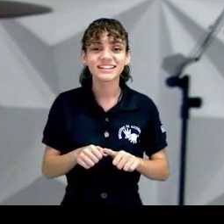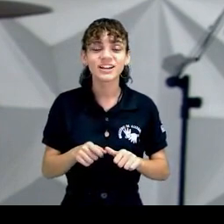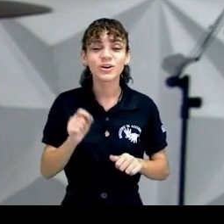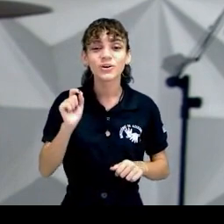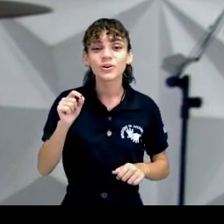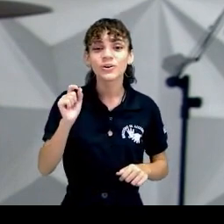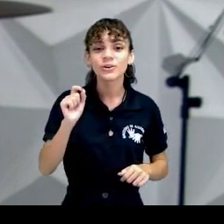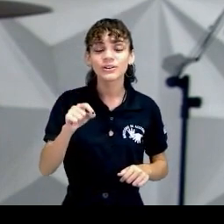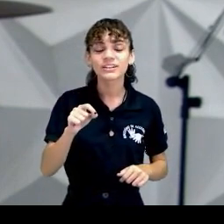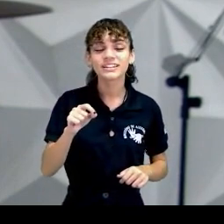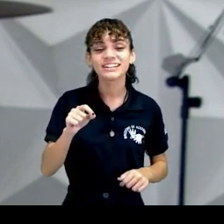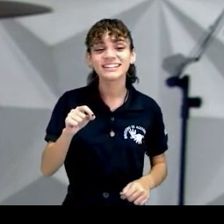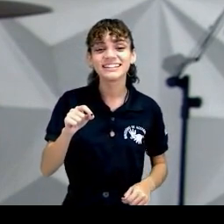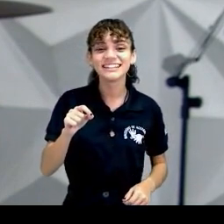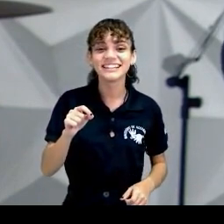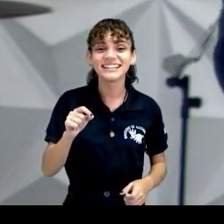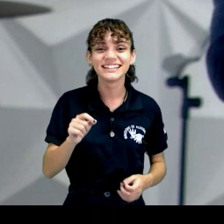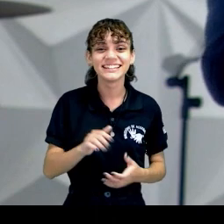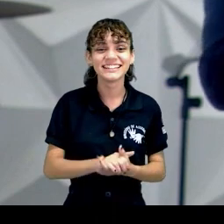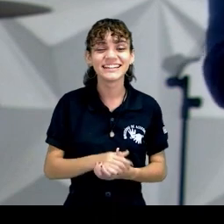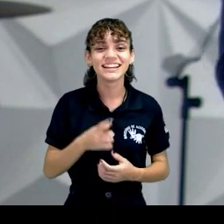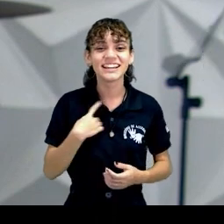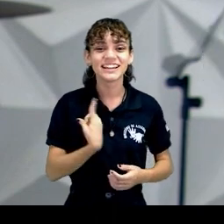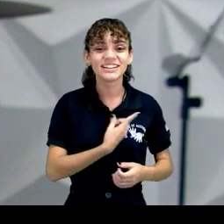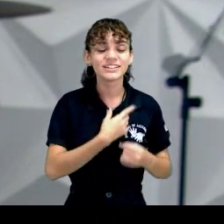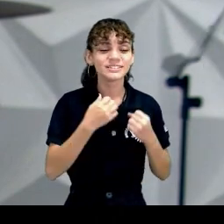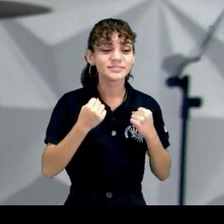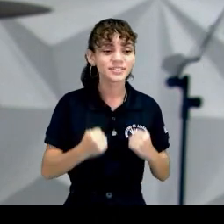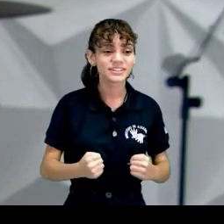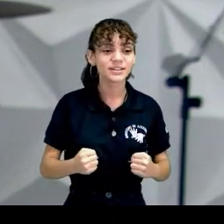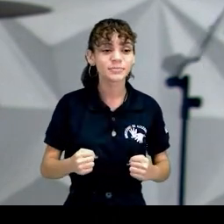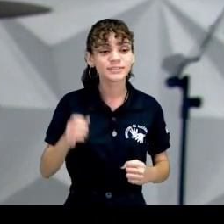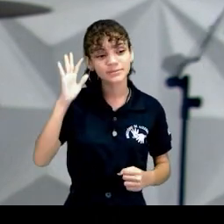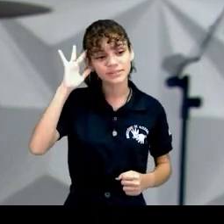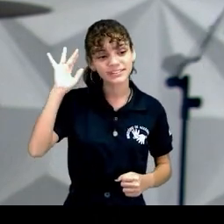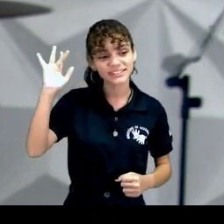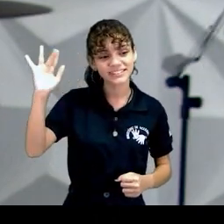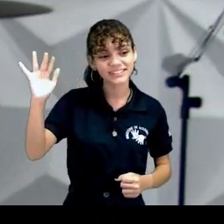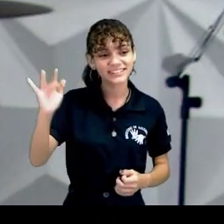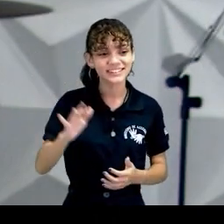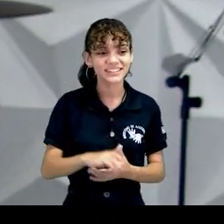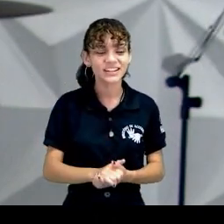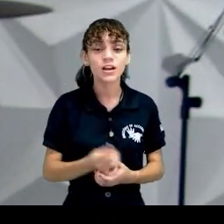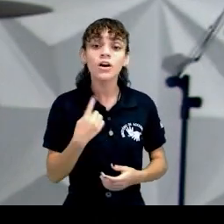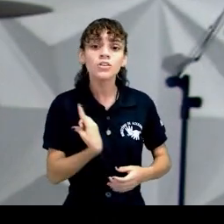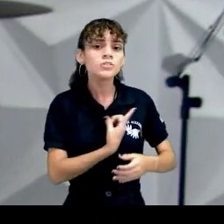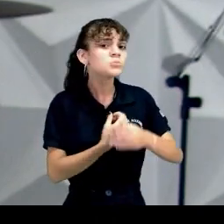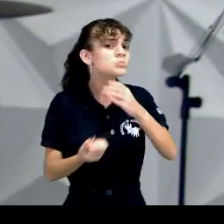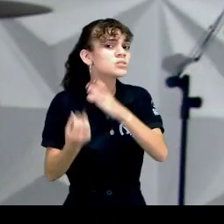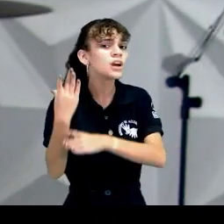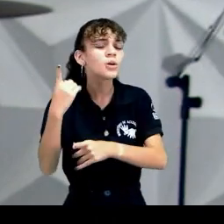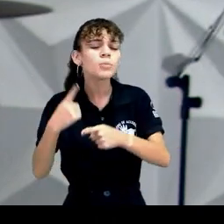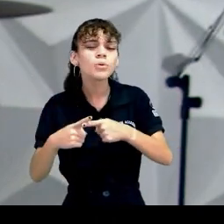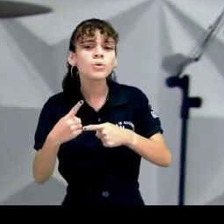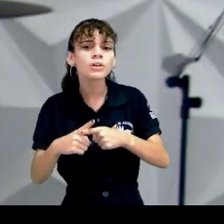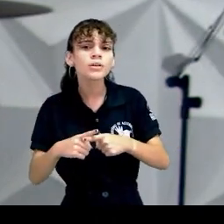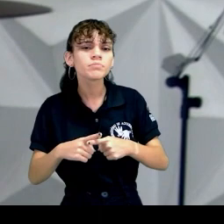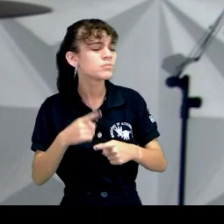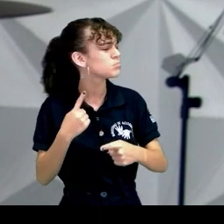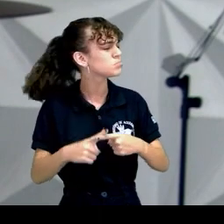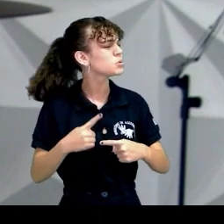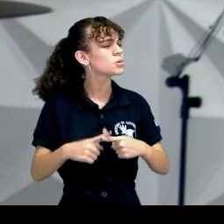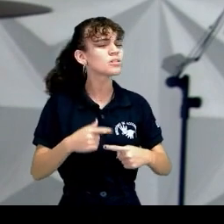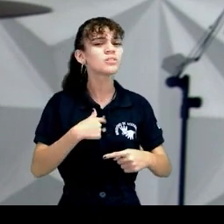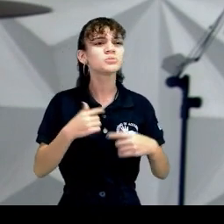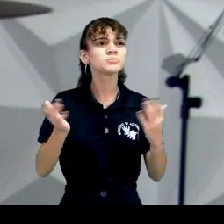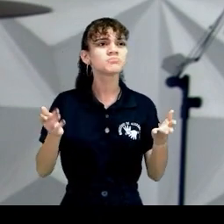Por que eu estou nesse mundo? Existe um único motivo: fomos criados para a glória de Deus. Paulo